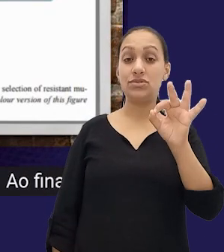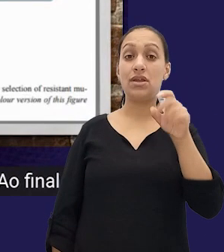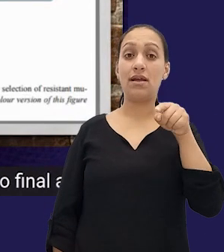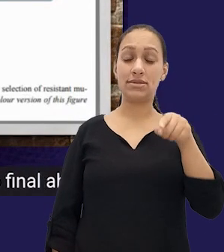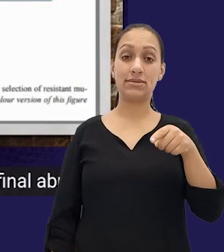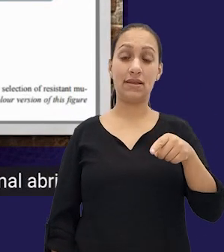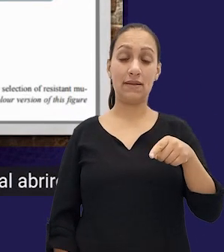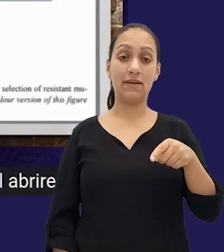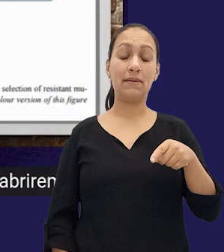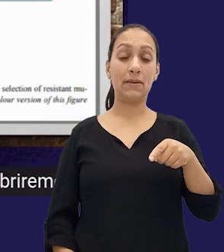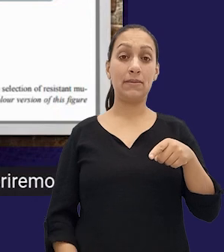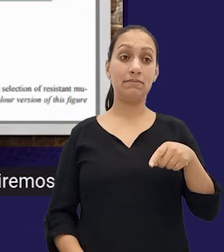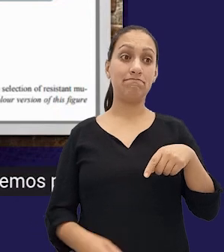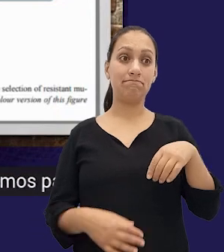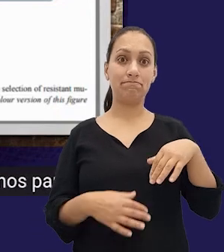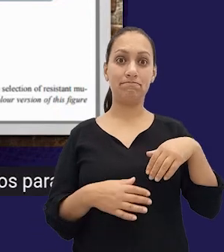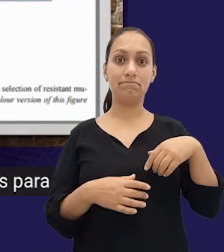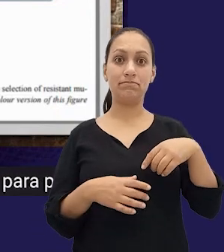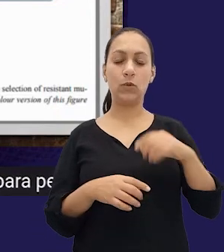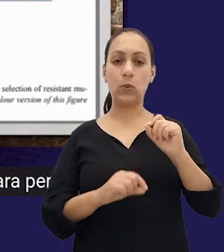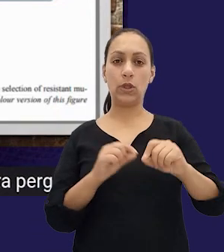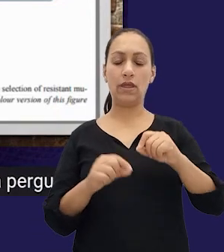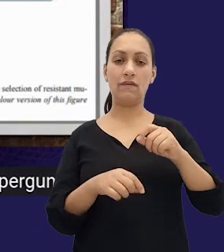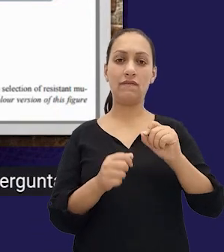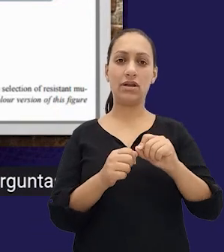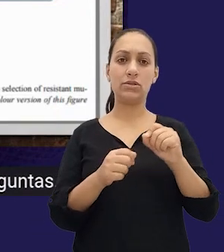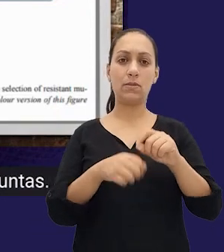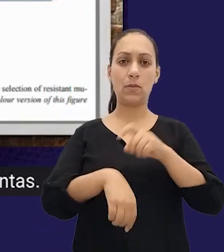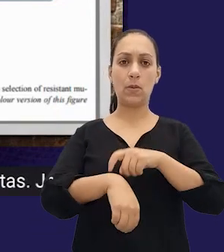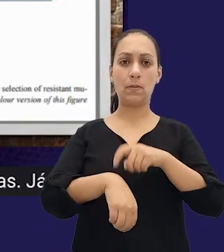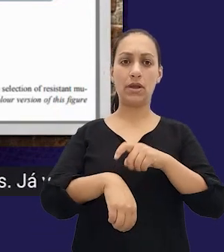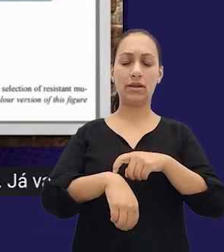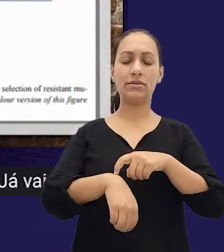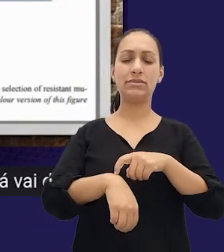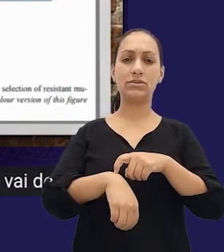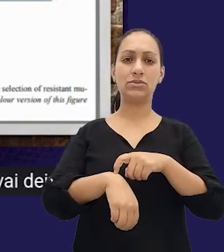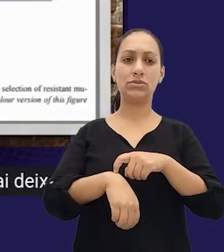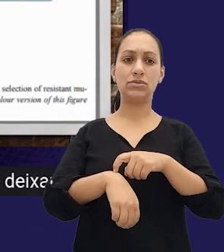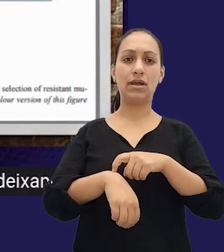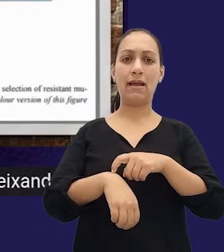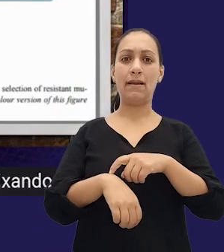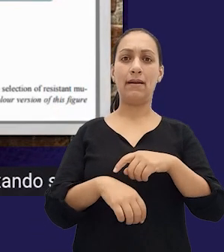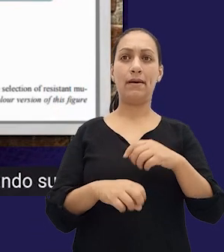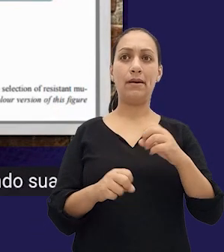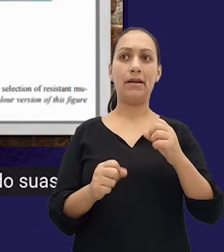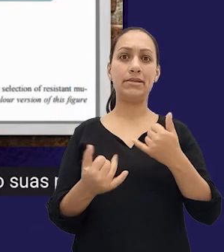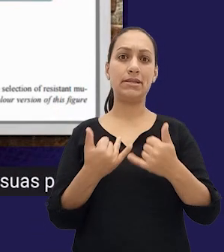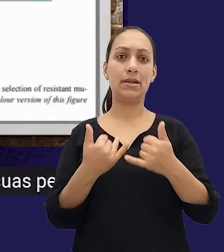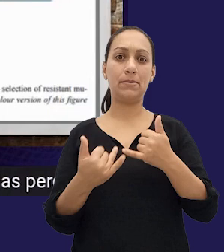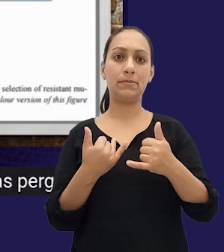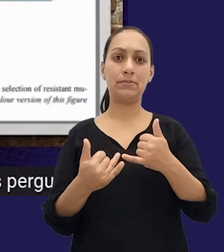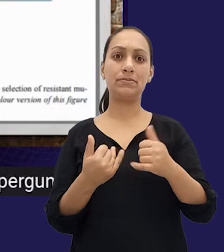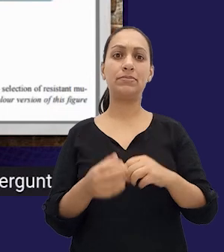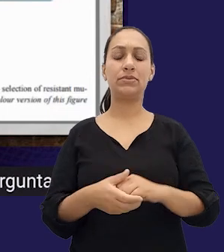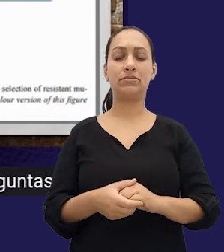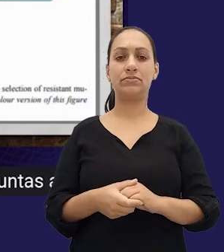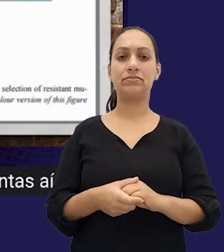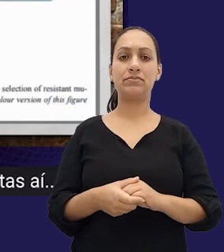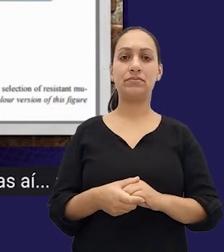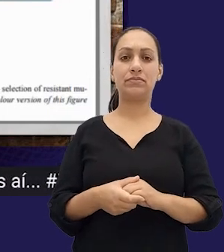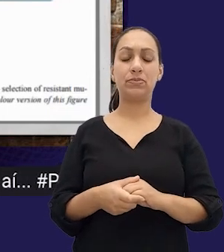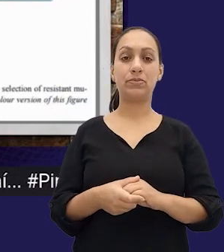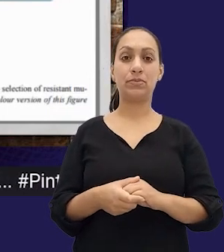ela acaba em algum momento fazendo com que eu tenha concentrações teciduais e séricas subinibitórias,